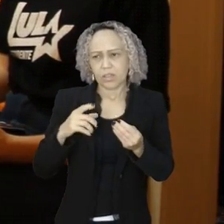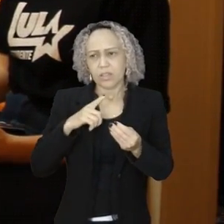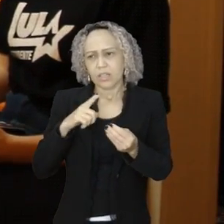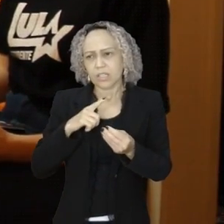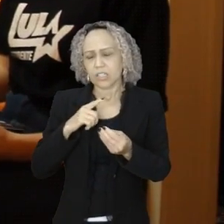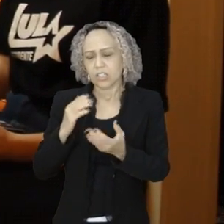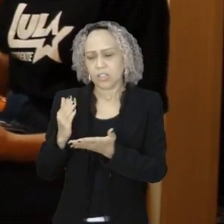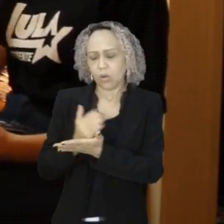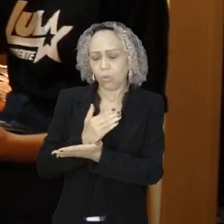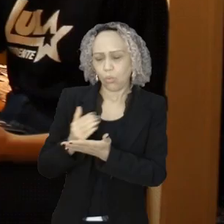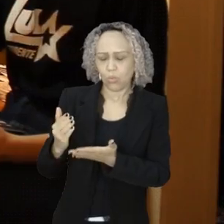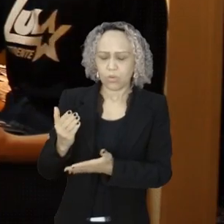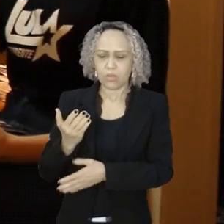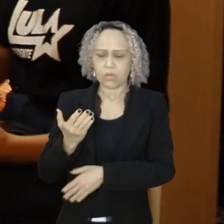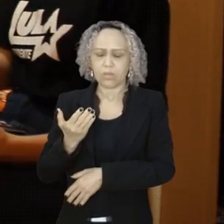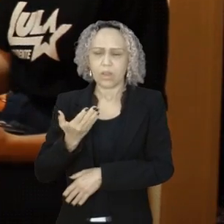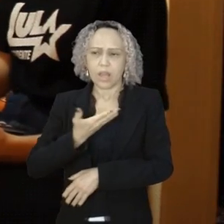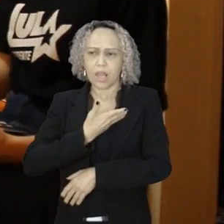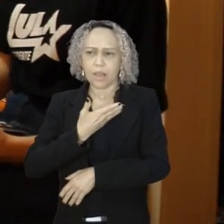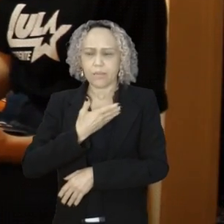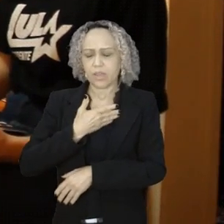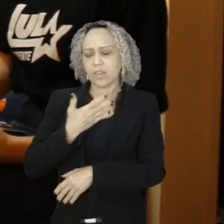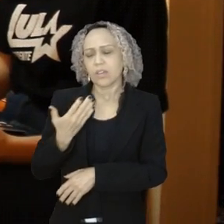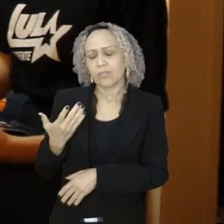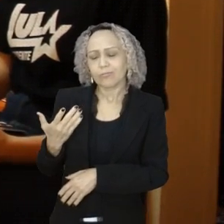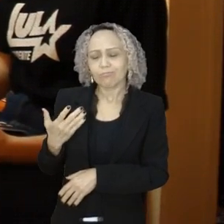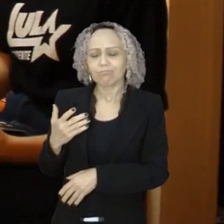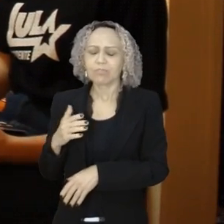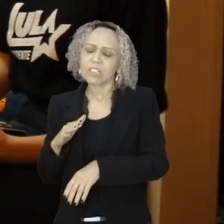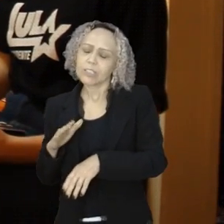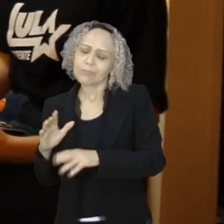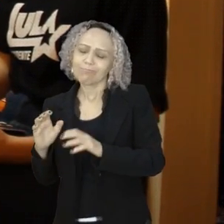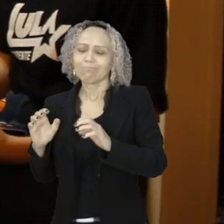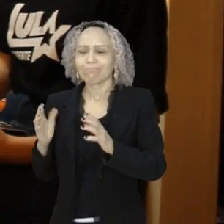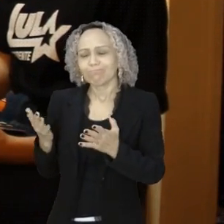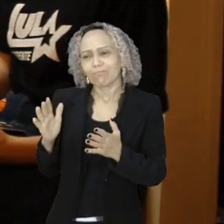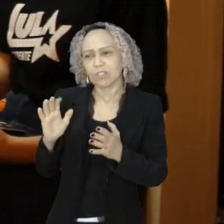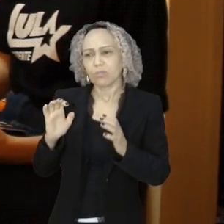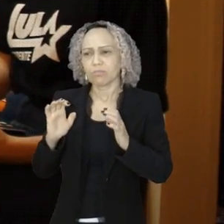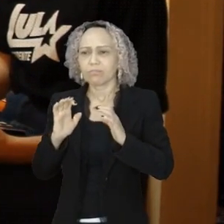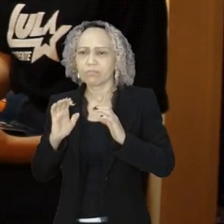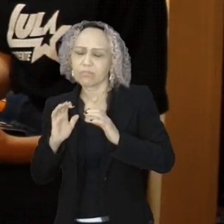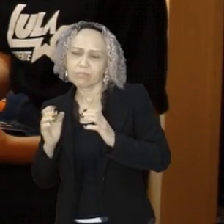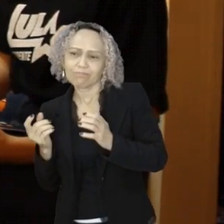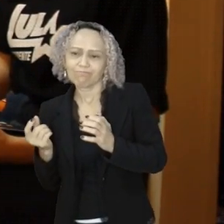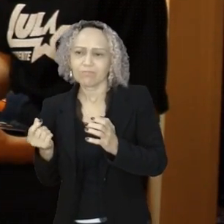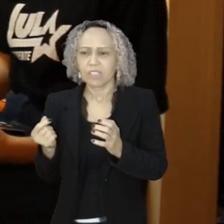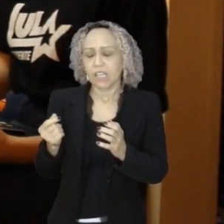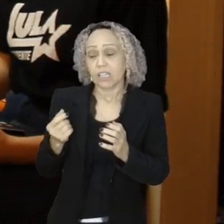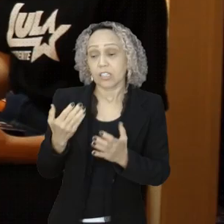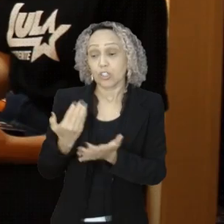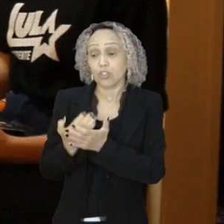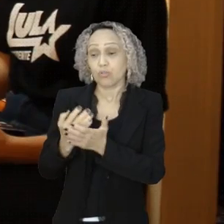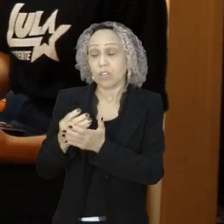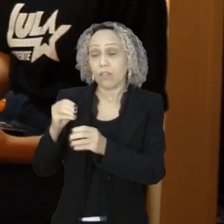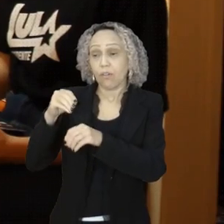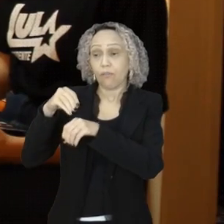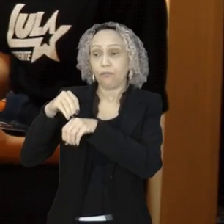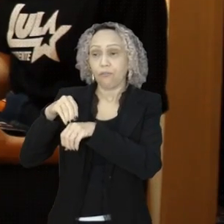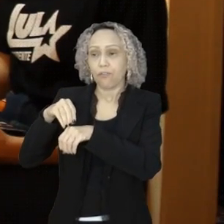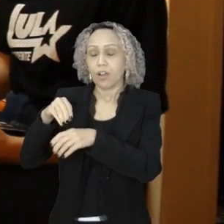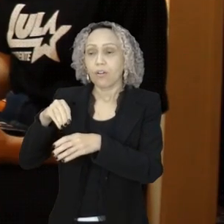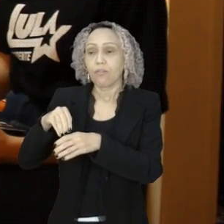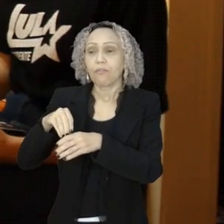grau fora de São Luís. Nas férias vinham para São Luís e faziam um movimento. A USLE era para realizar bailes.